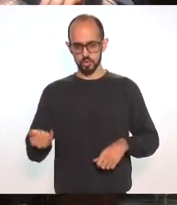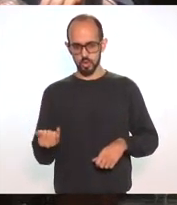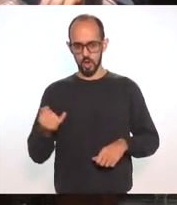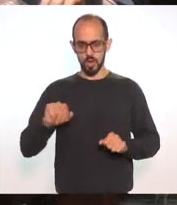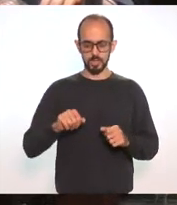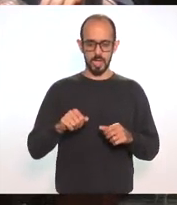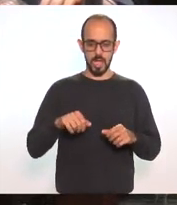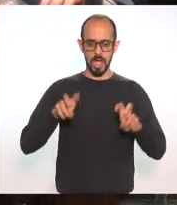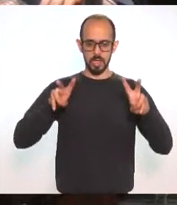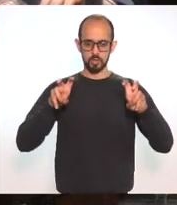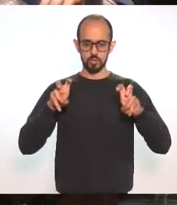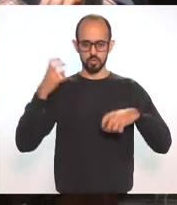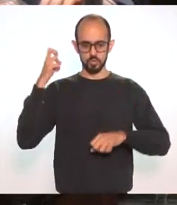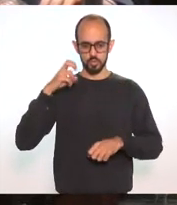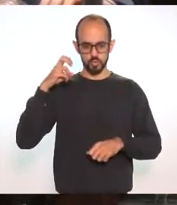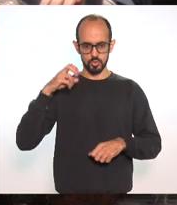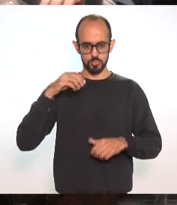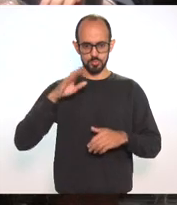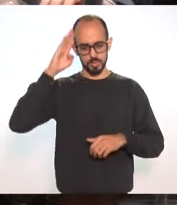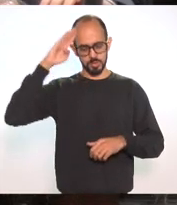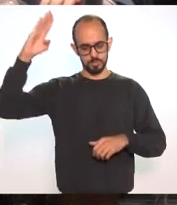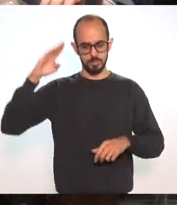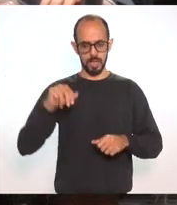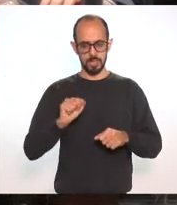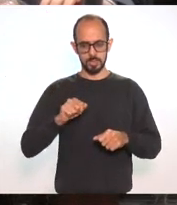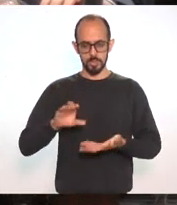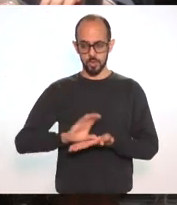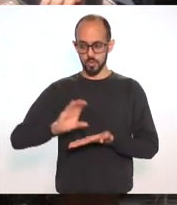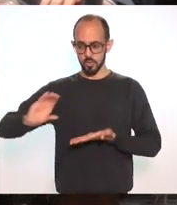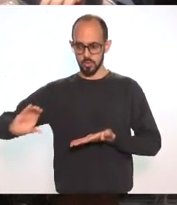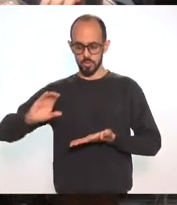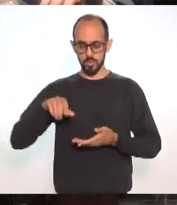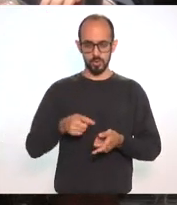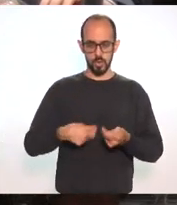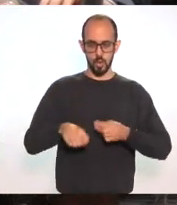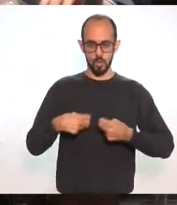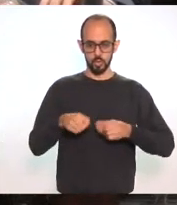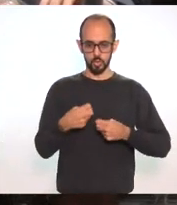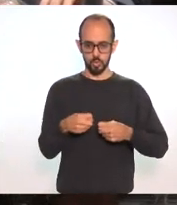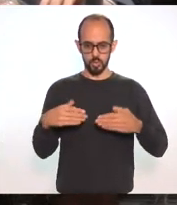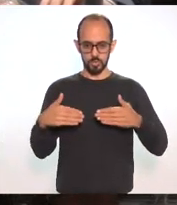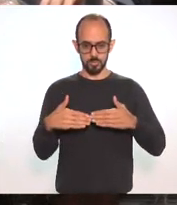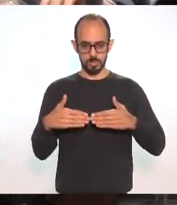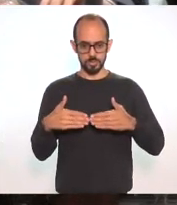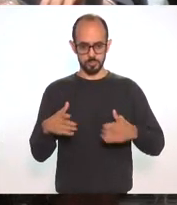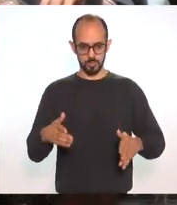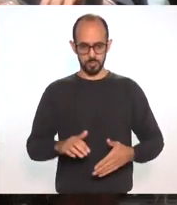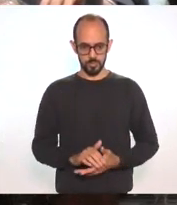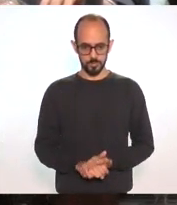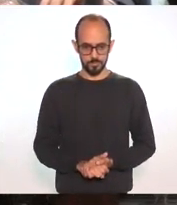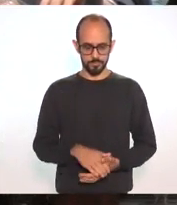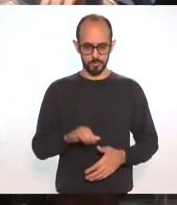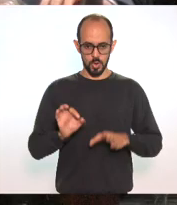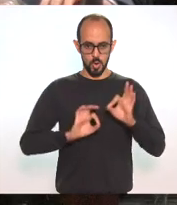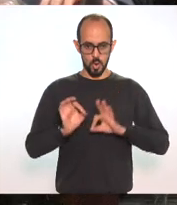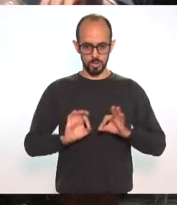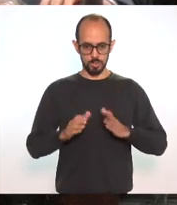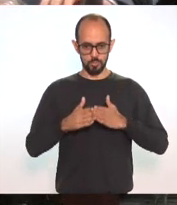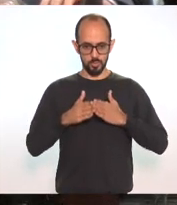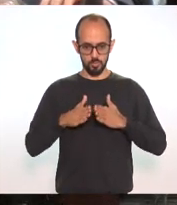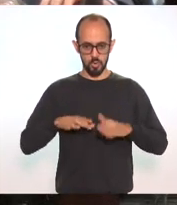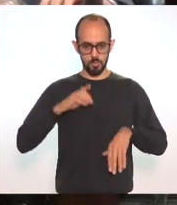Municipais, Desenvolvimento Regional, de Orçamento, Finanças, Fiscalização Financeira e Controle. Questão de ordem, presidente. Questão de ordem, deputado